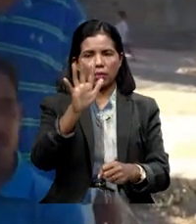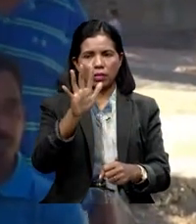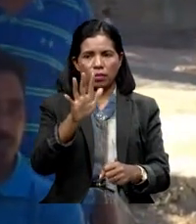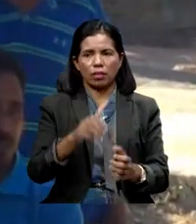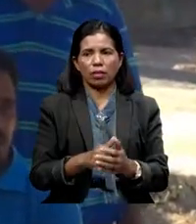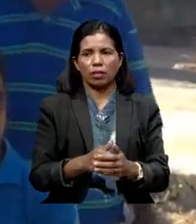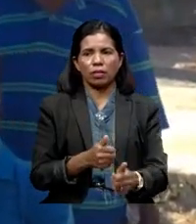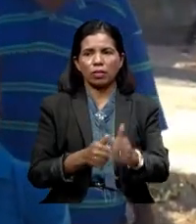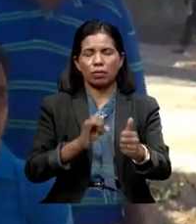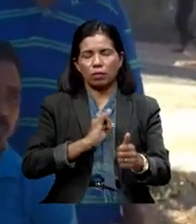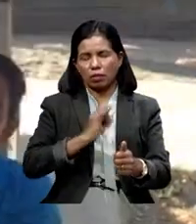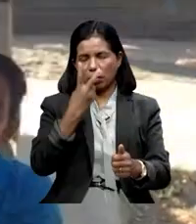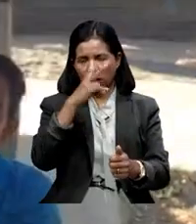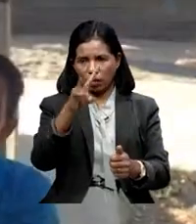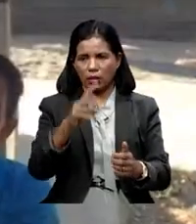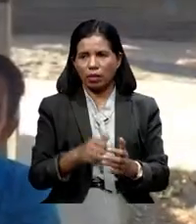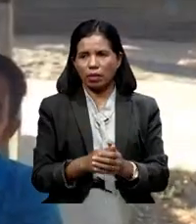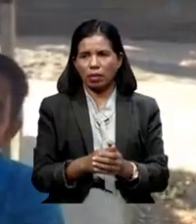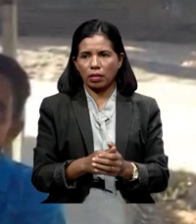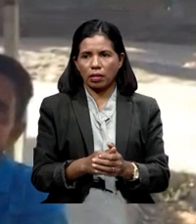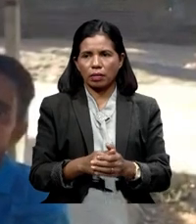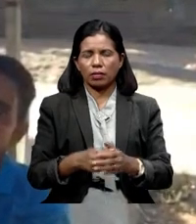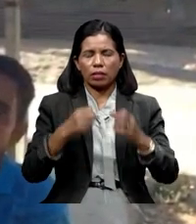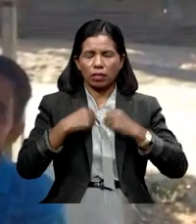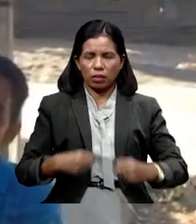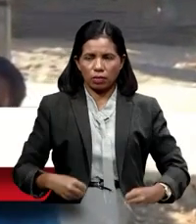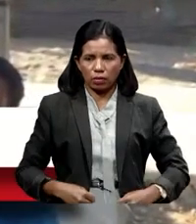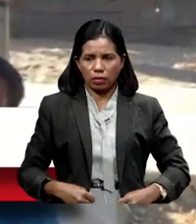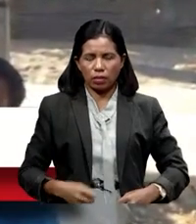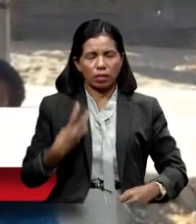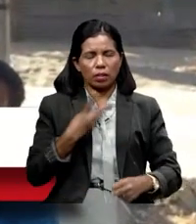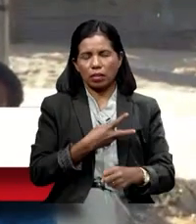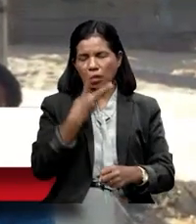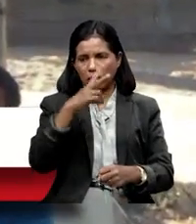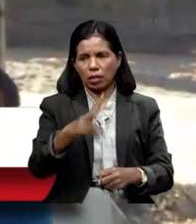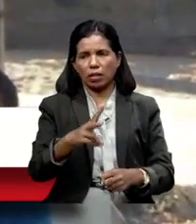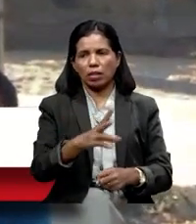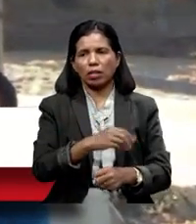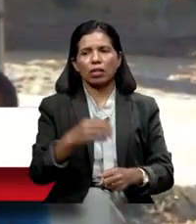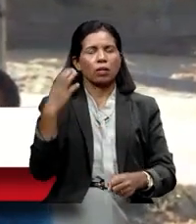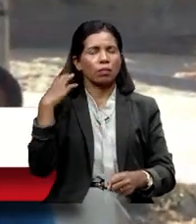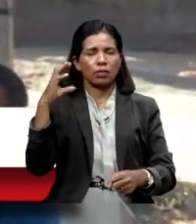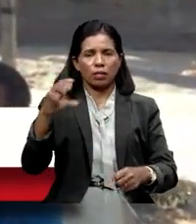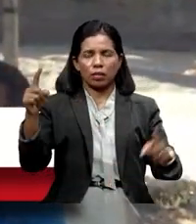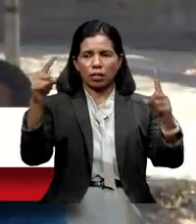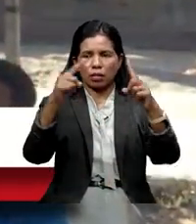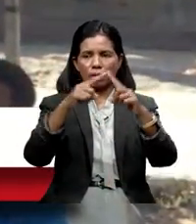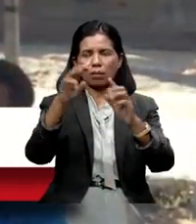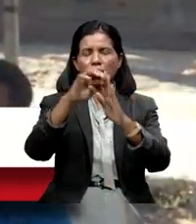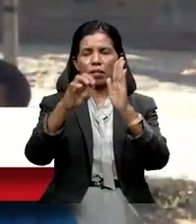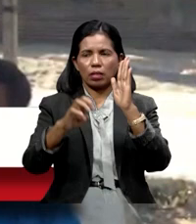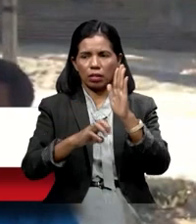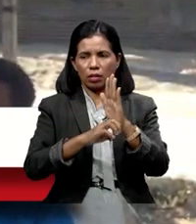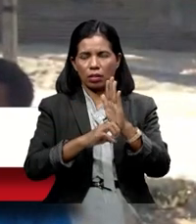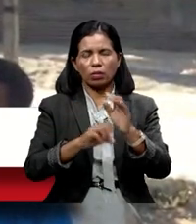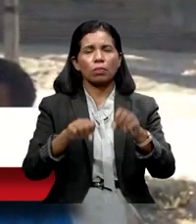resinimanya, viri haunya hare, aya setor saúde nebe maka ita hare ne kompetensia baya estado boisa